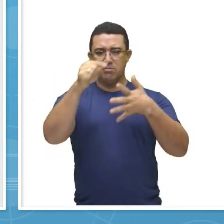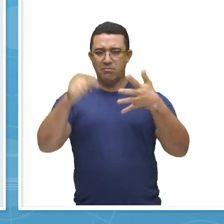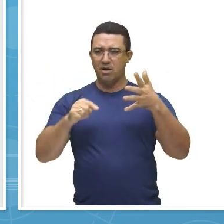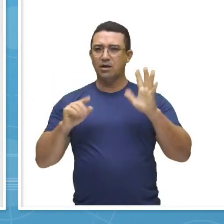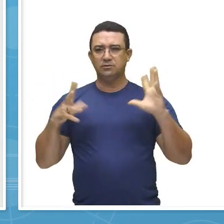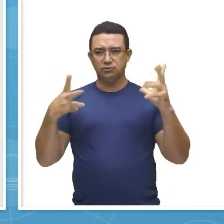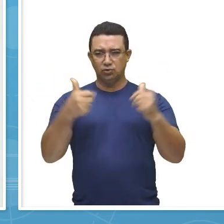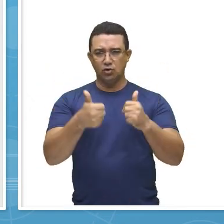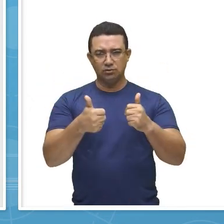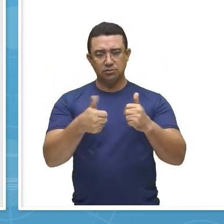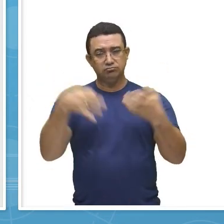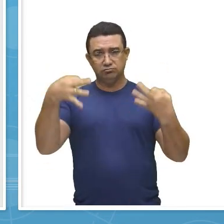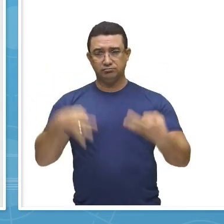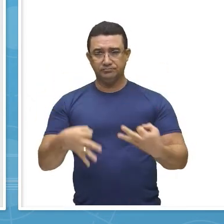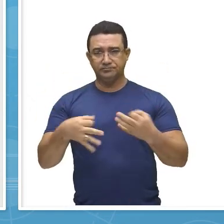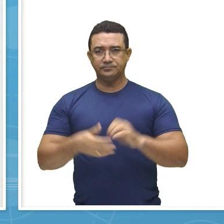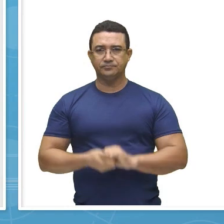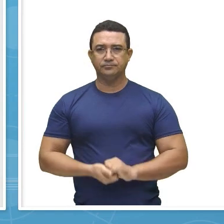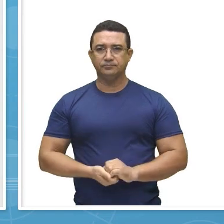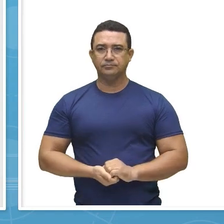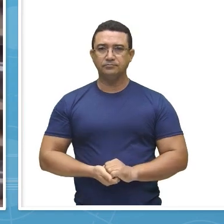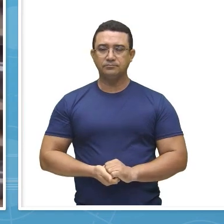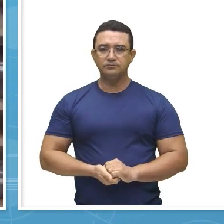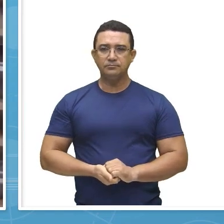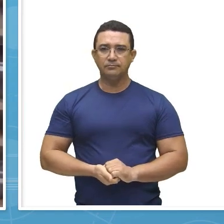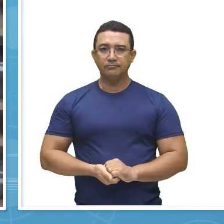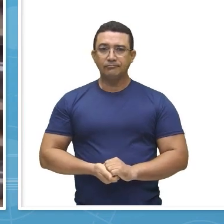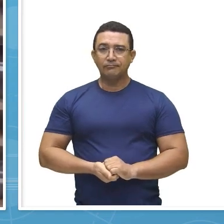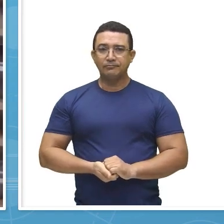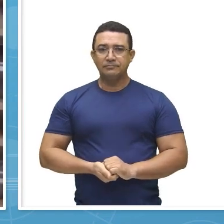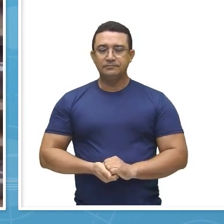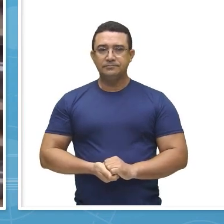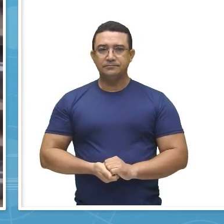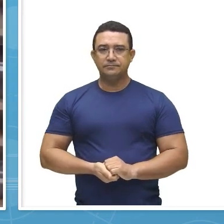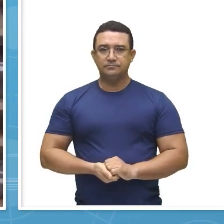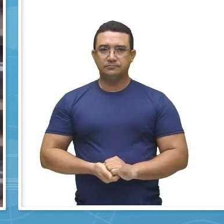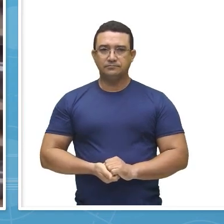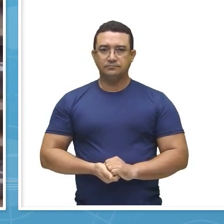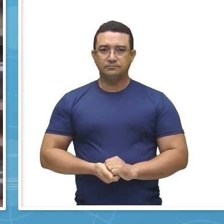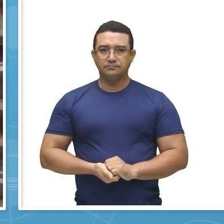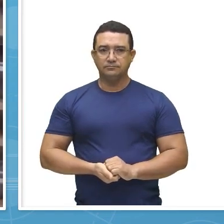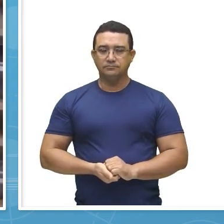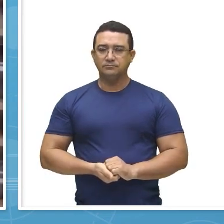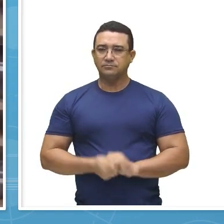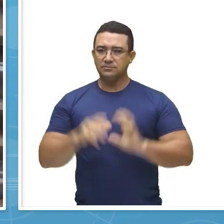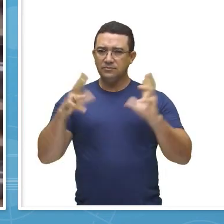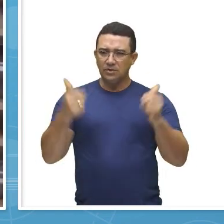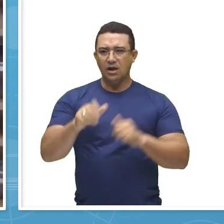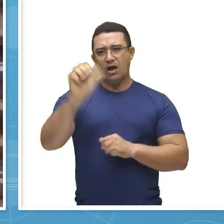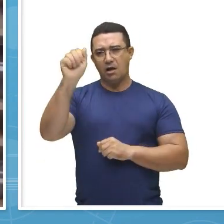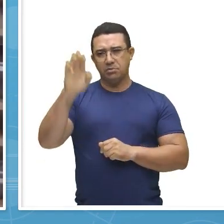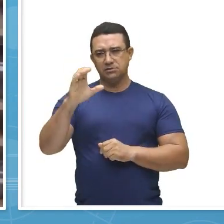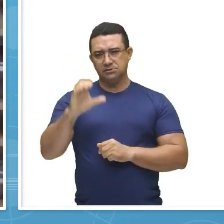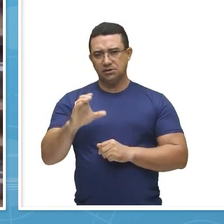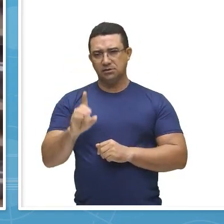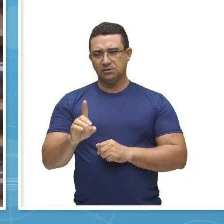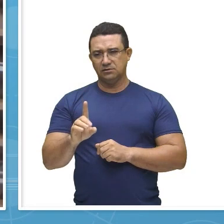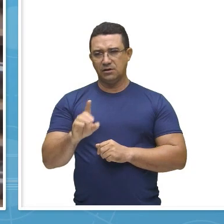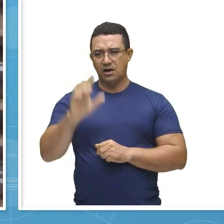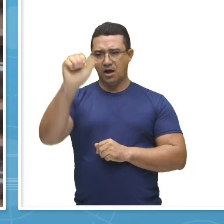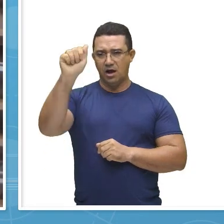estão corretas, né? O que seria que todas as afirmações estão relacionadas com